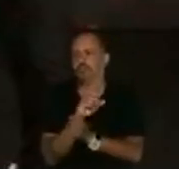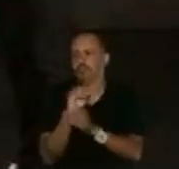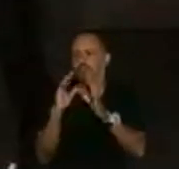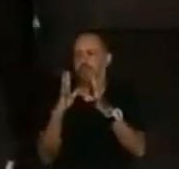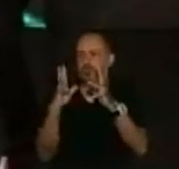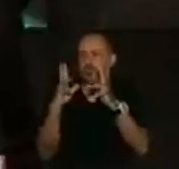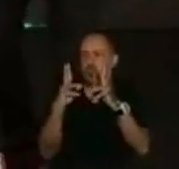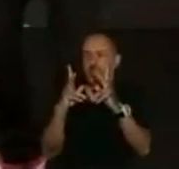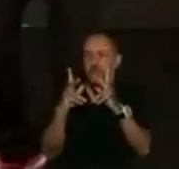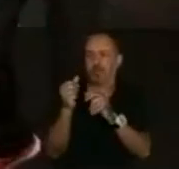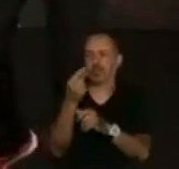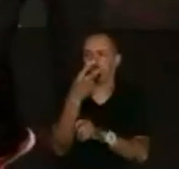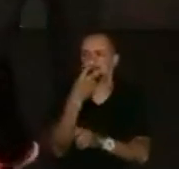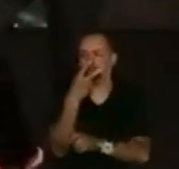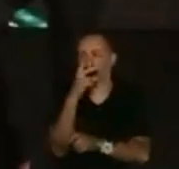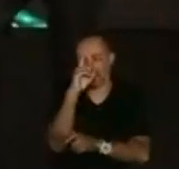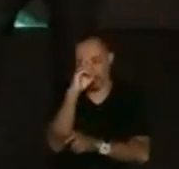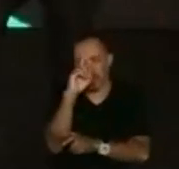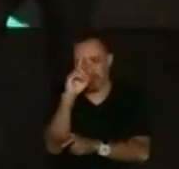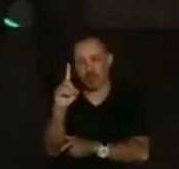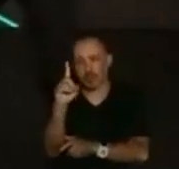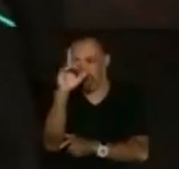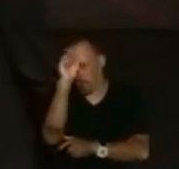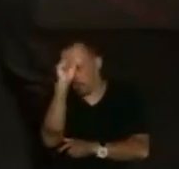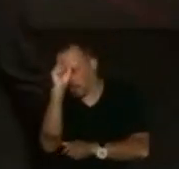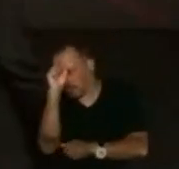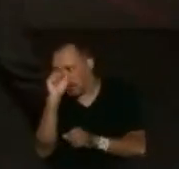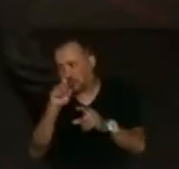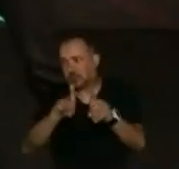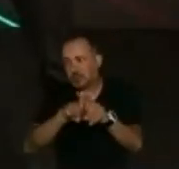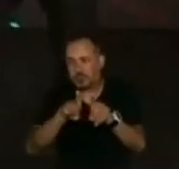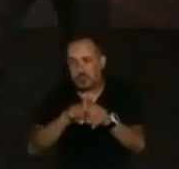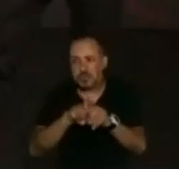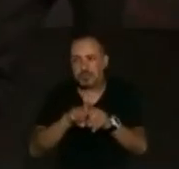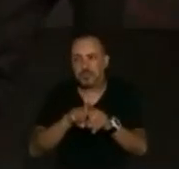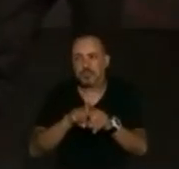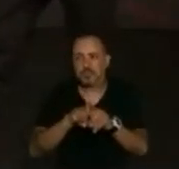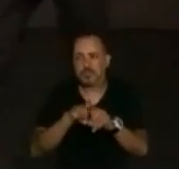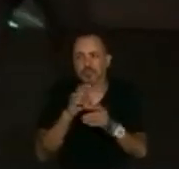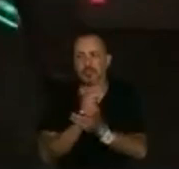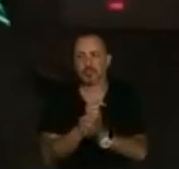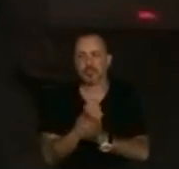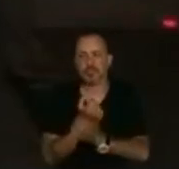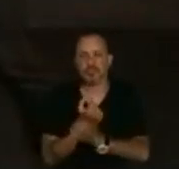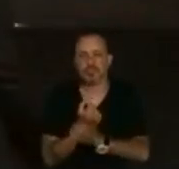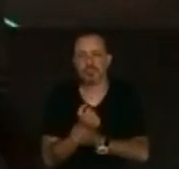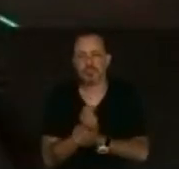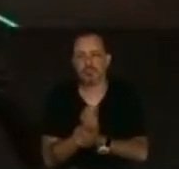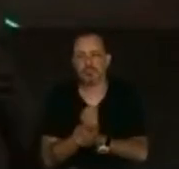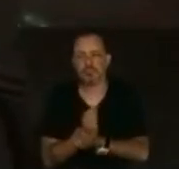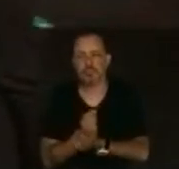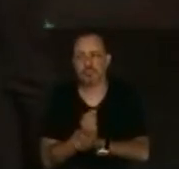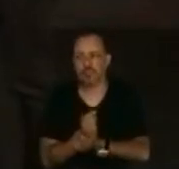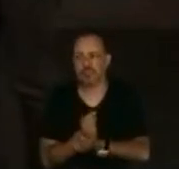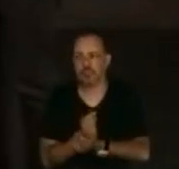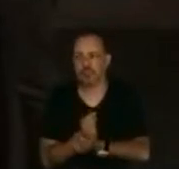tudo isso que a gente viu nesses dois dias. O que é que deixa de aprendizagem e de legado esse Ecosystema Connection, sua terceira